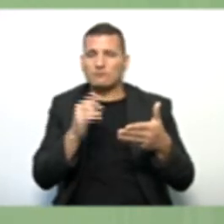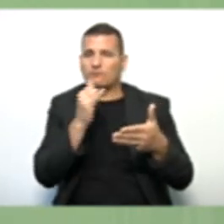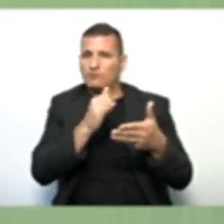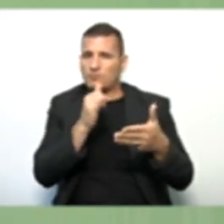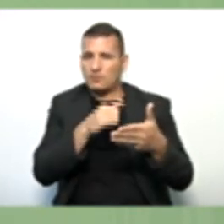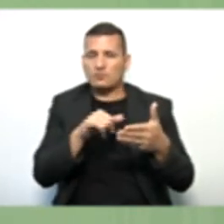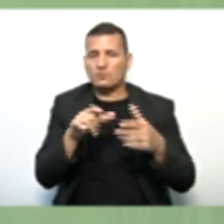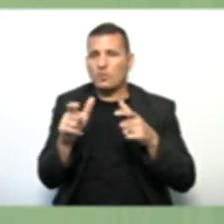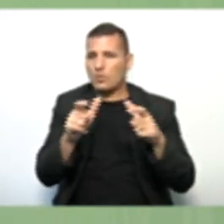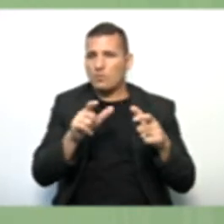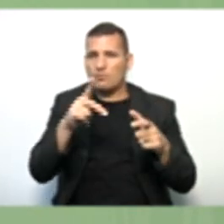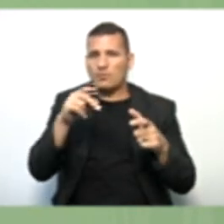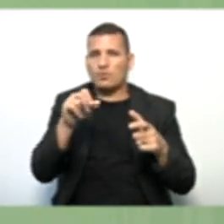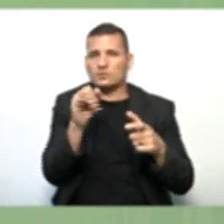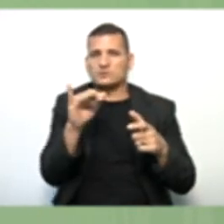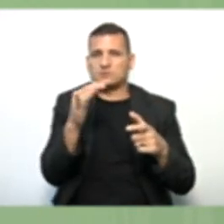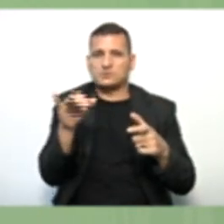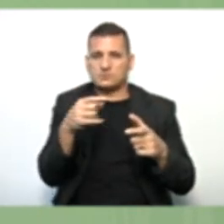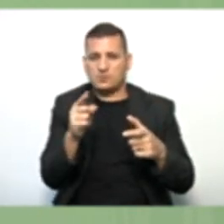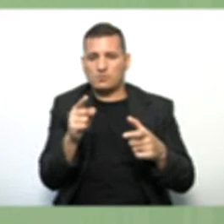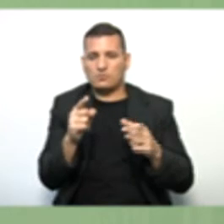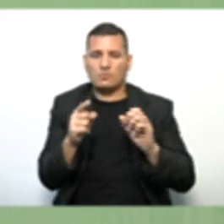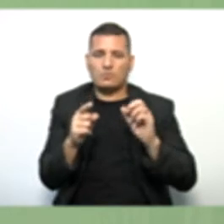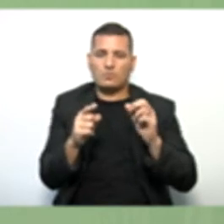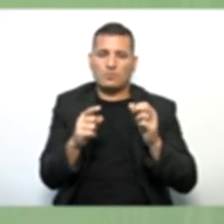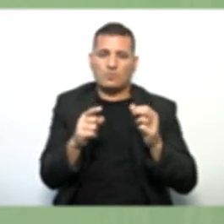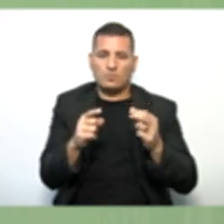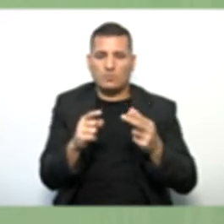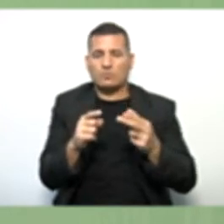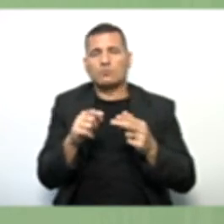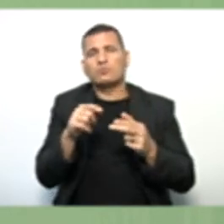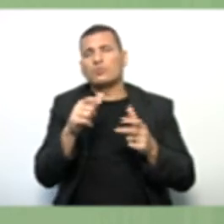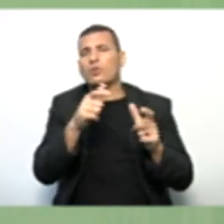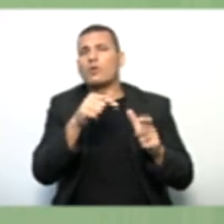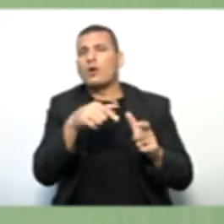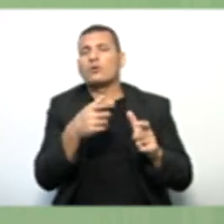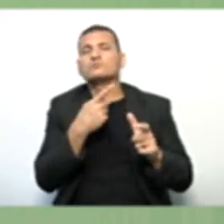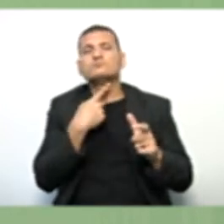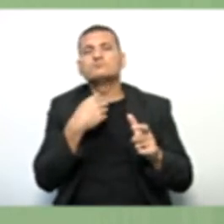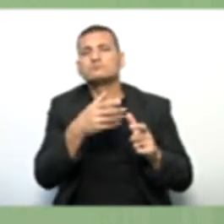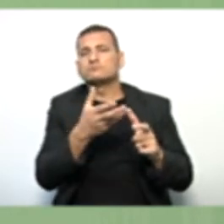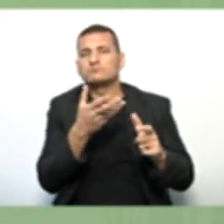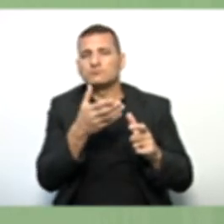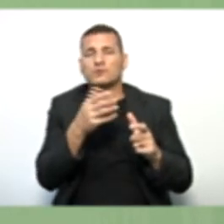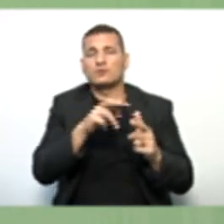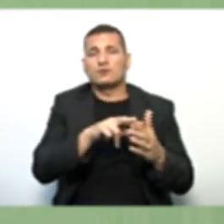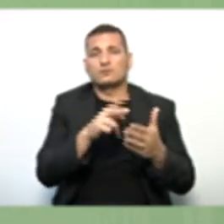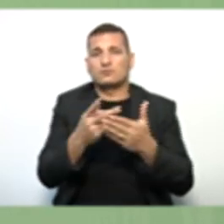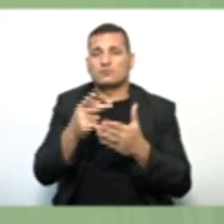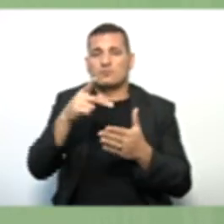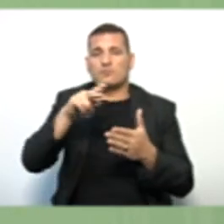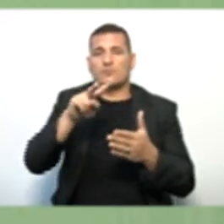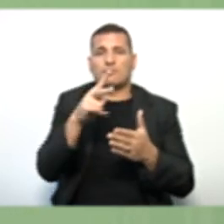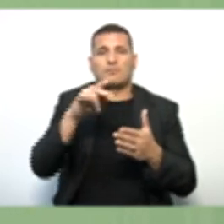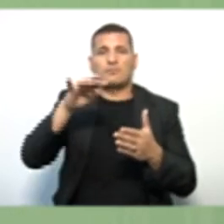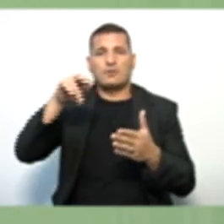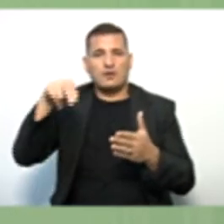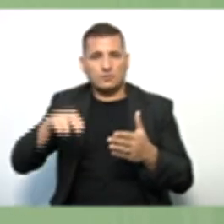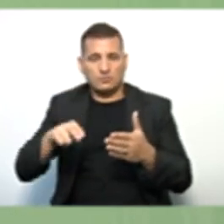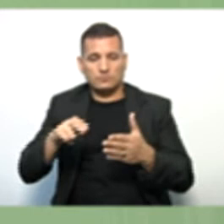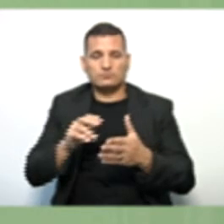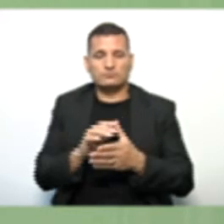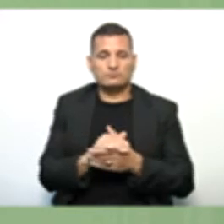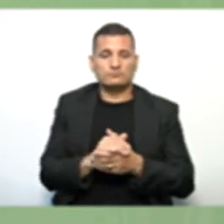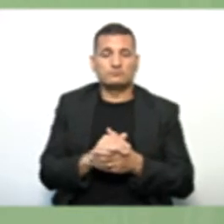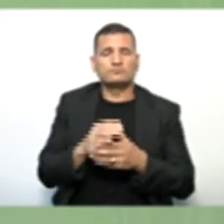ou índice, tá? Isso aqui vocês já sabem, com certeza, do item desejado ao interpretador Python. Para